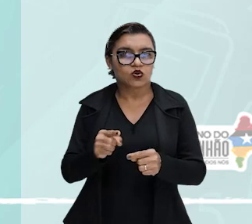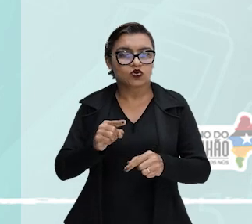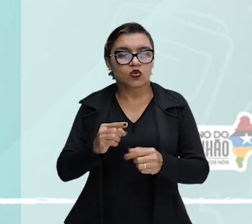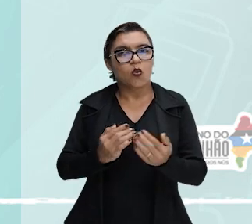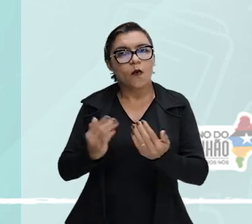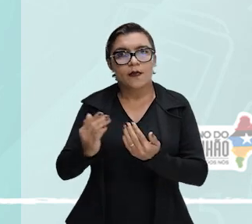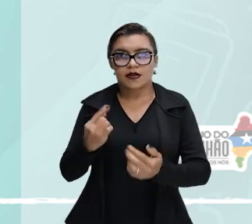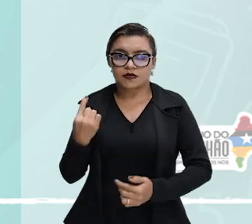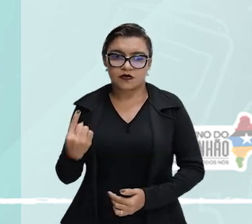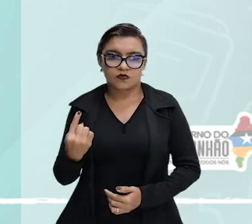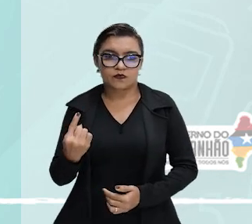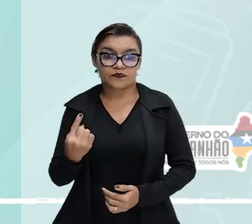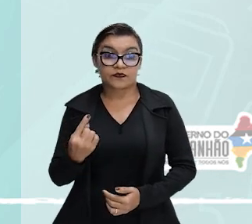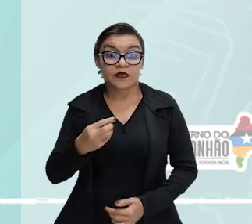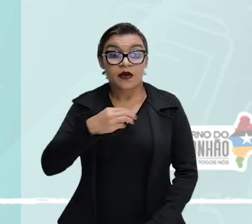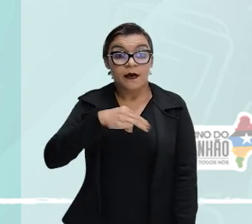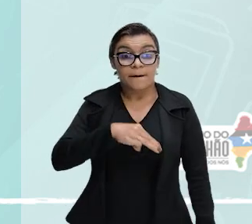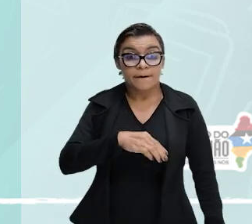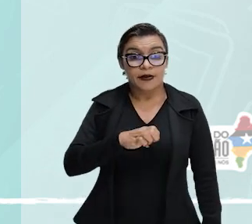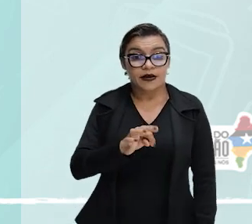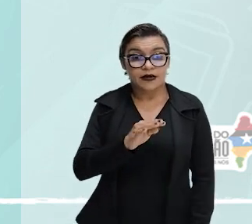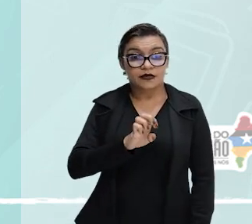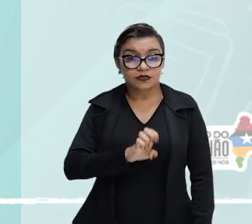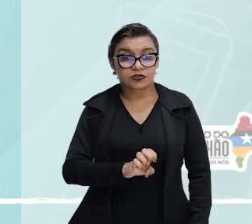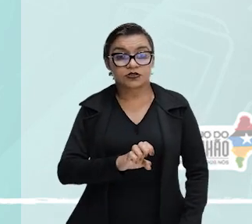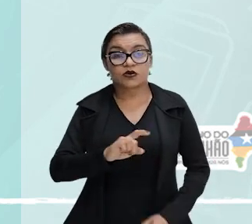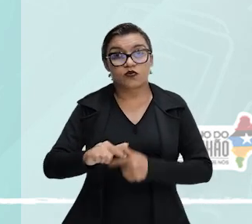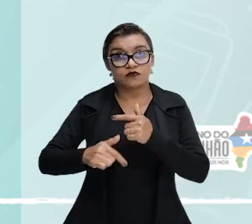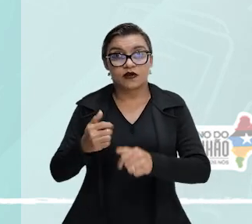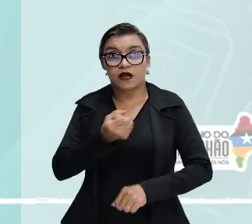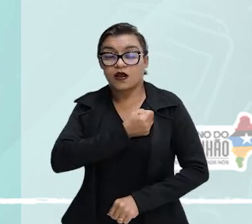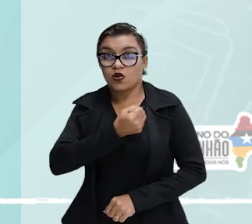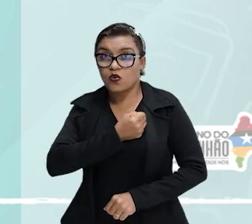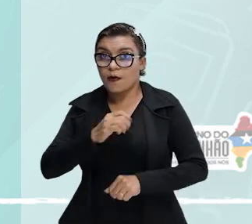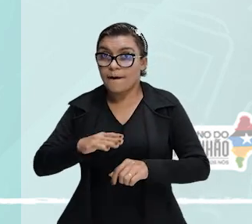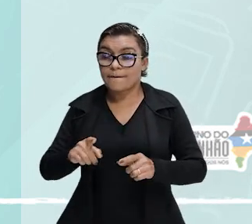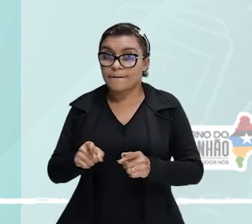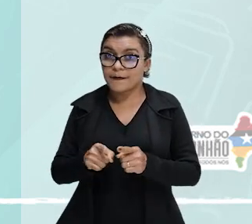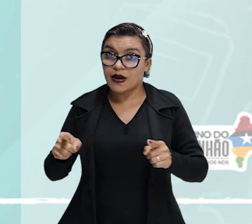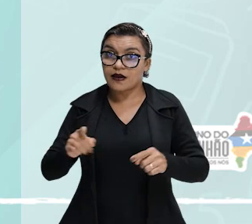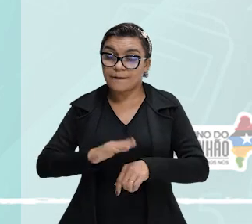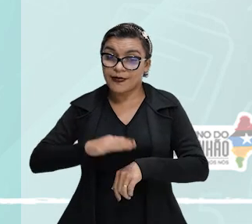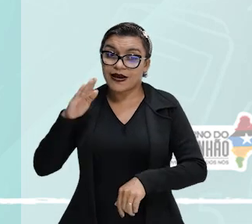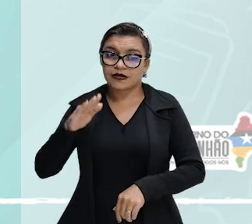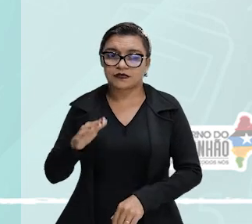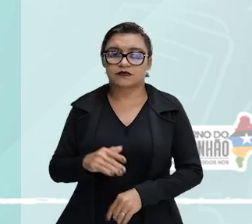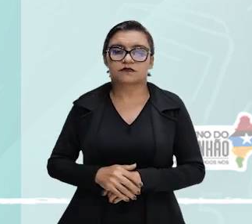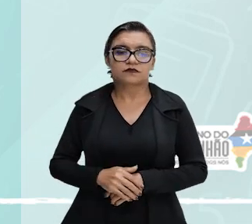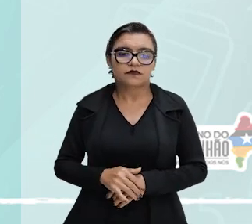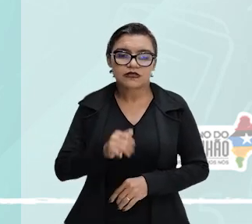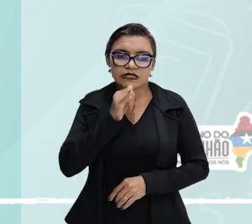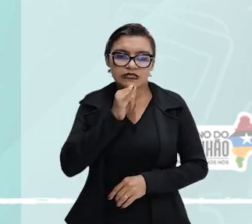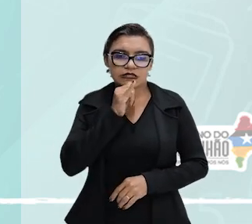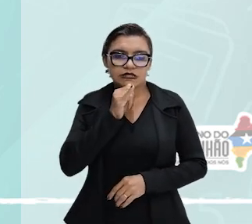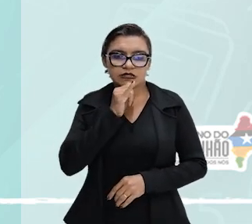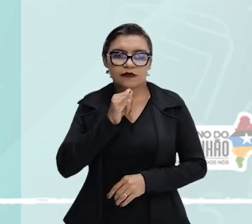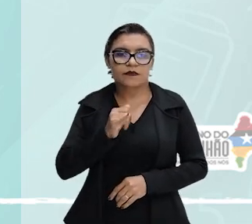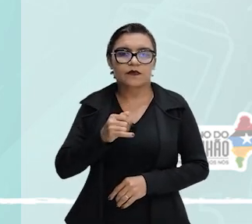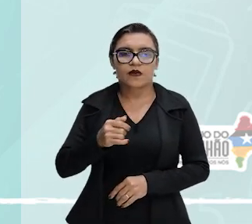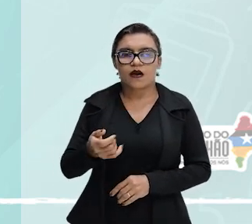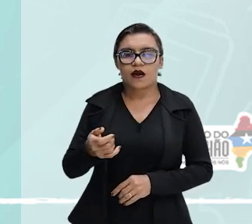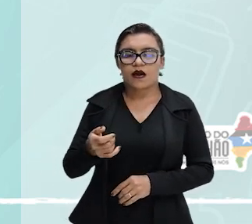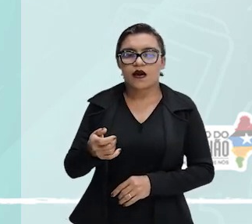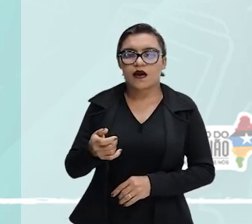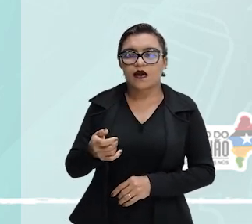e de Marte para frente os valores são maiores do que 1. Agora uma comparação, o que Copérnico propõe e o que o